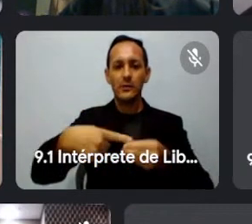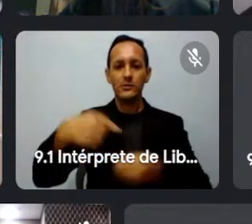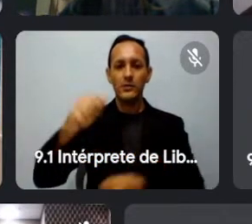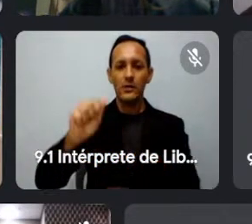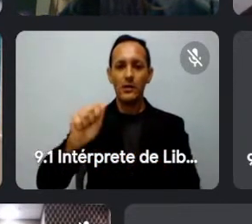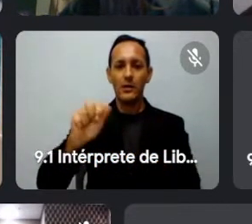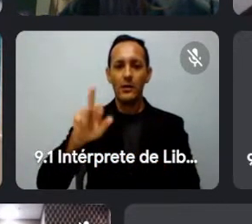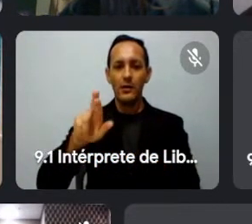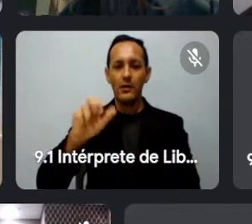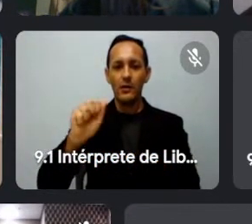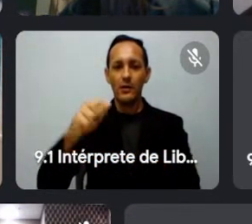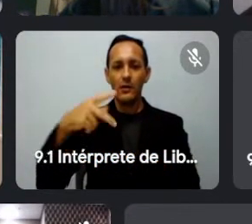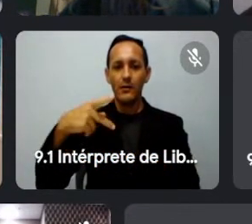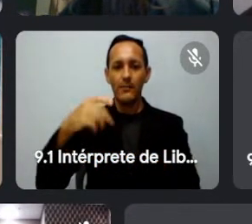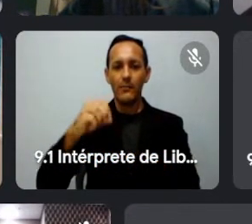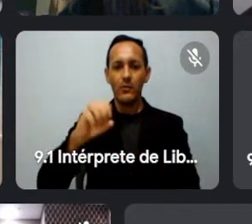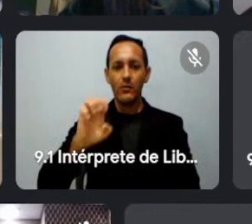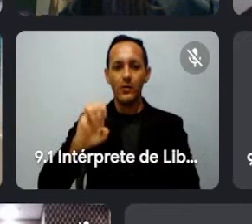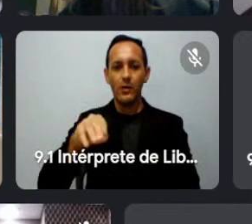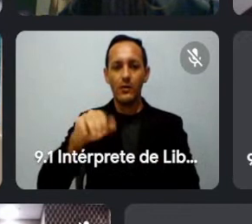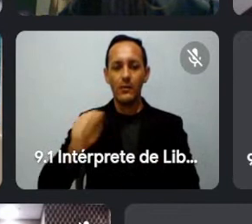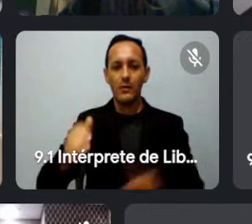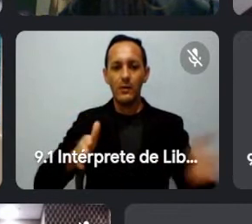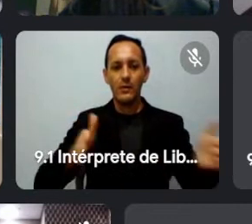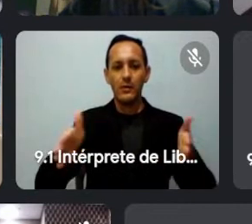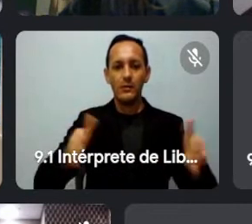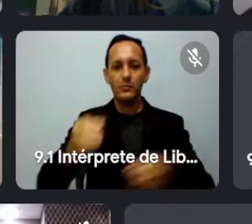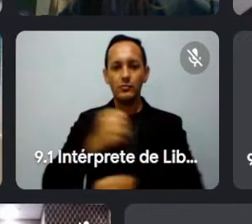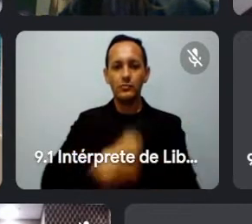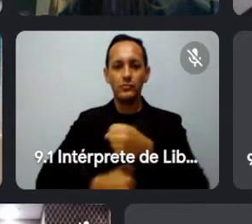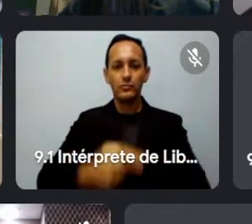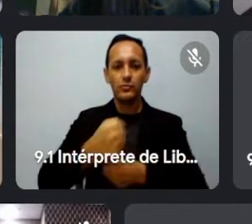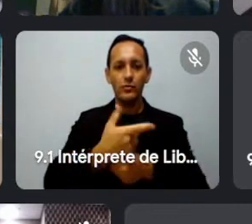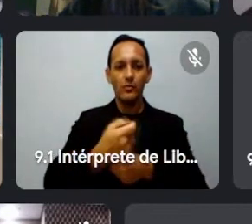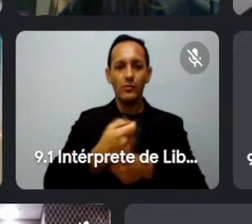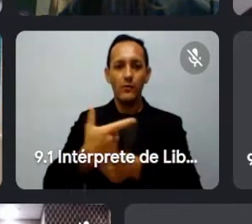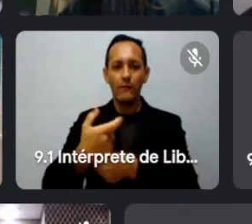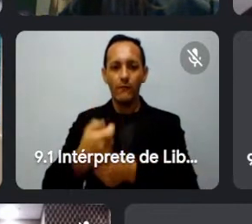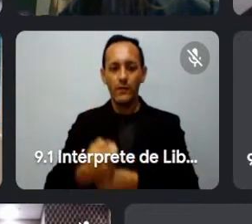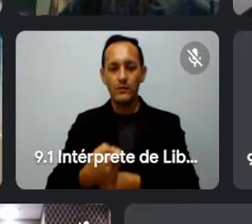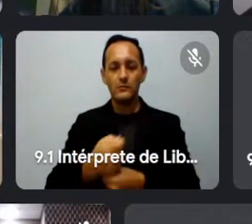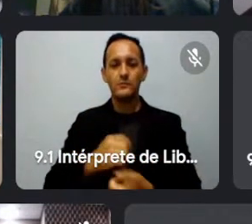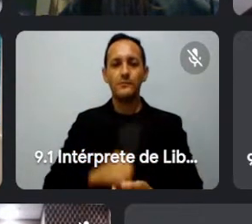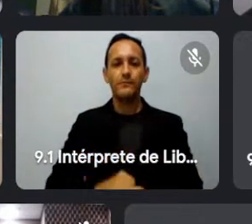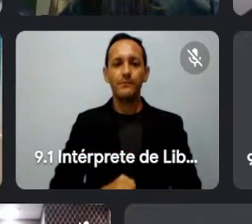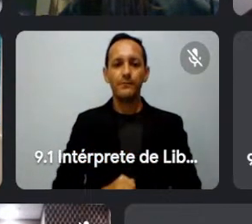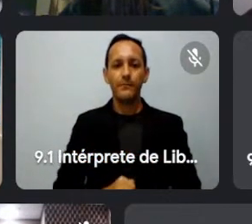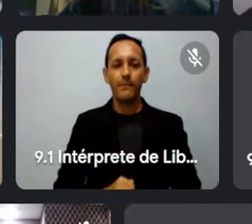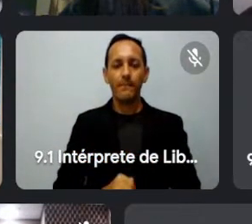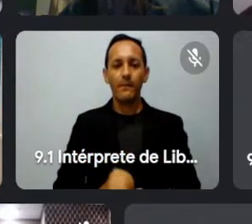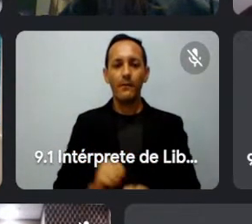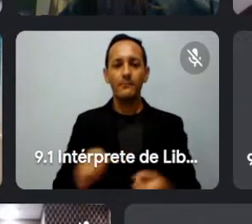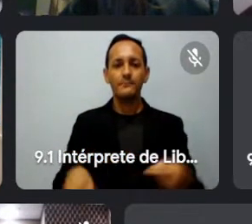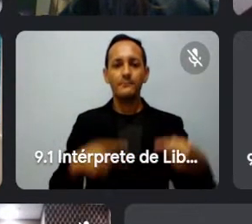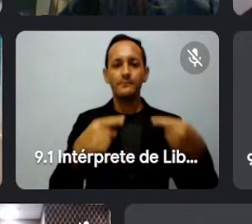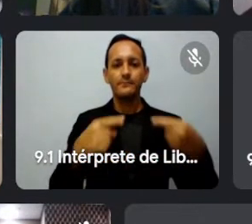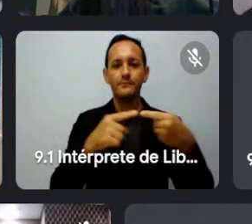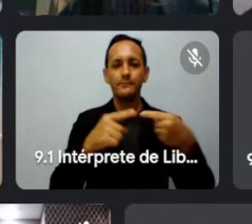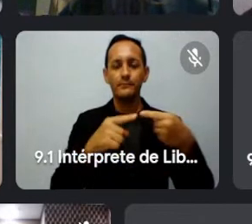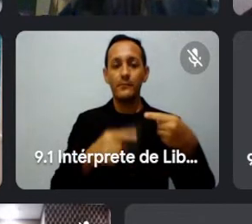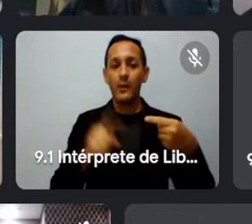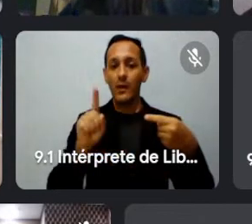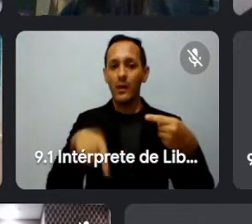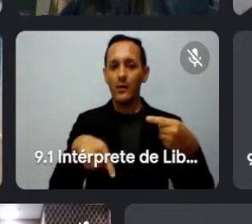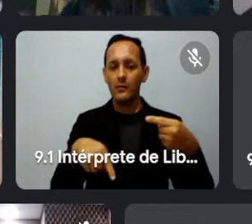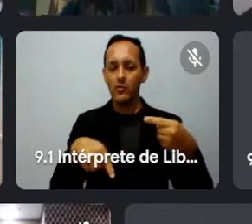no tocante às eleições e2020 a 11 articulados na inicial é a